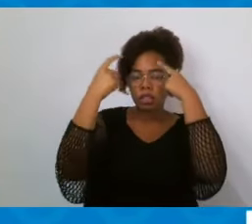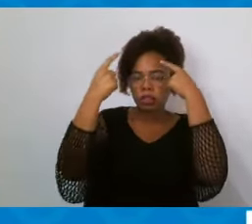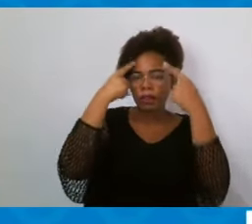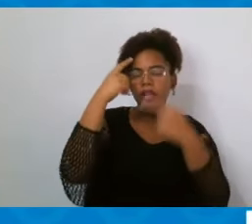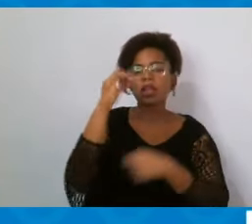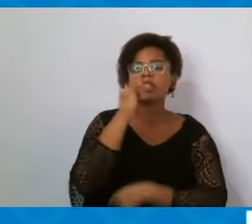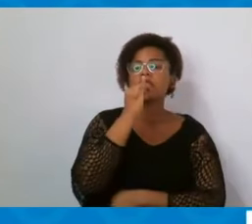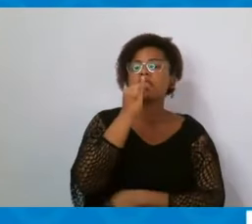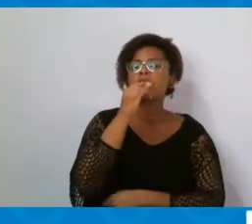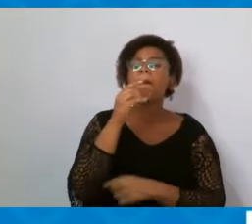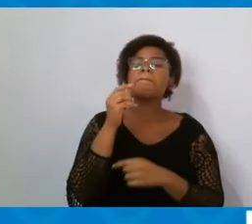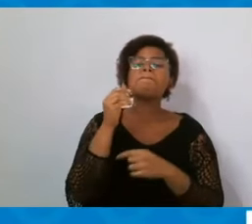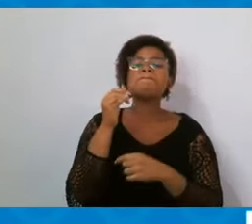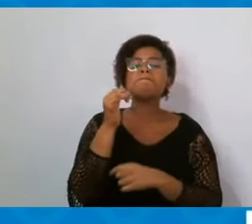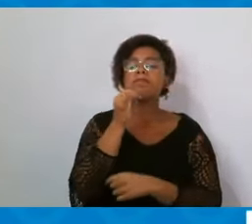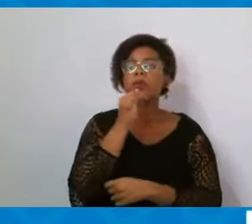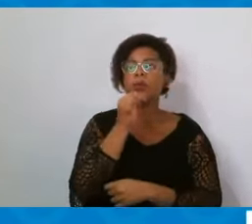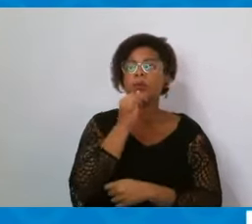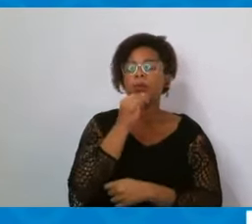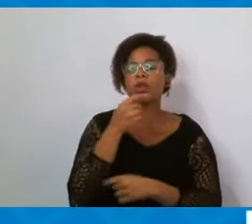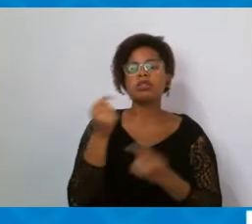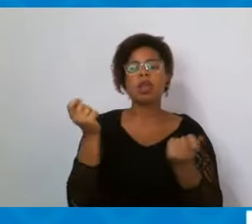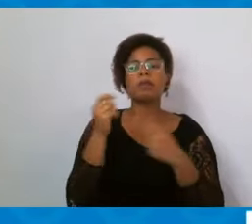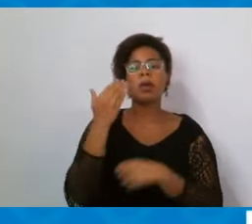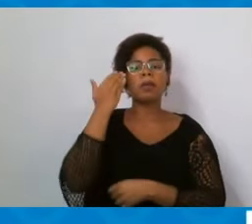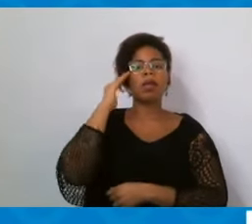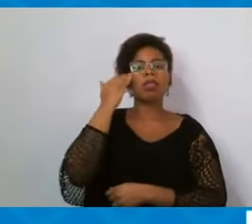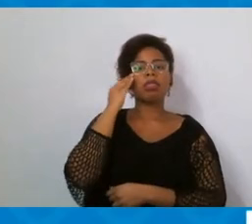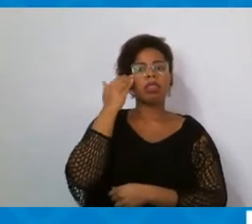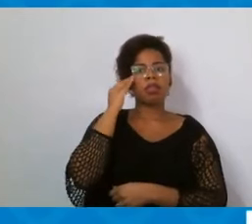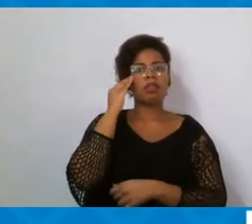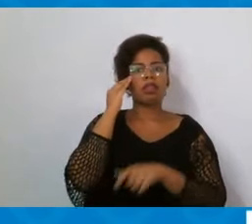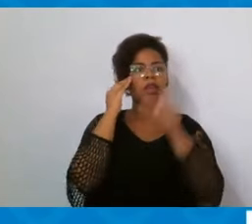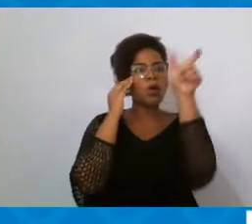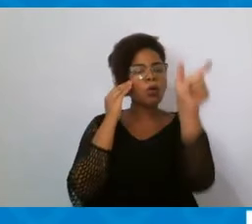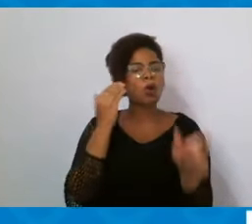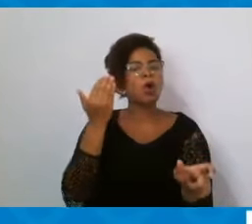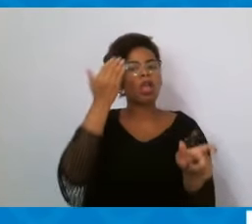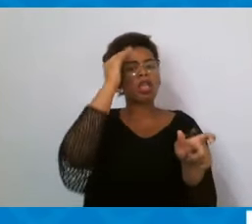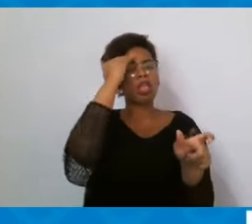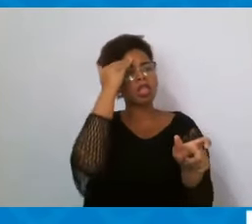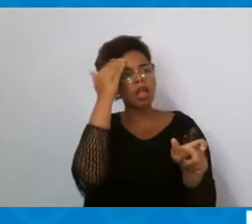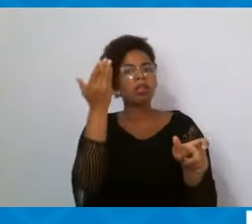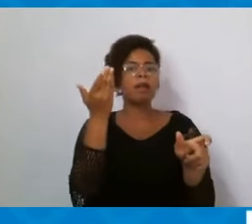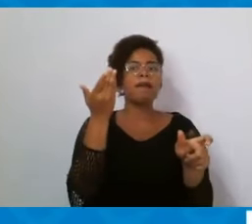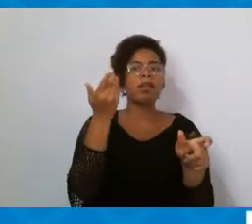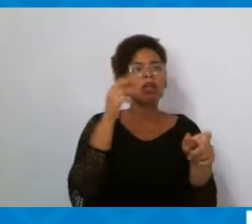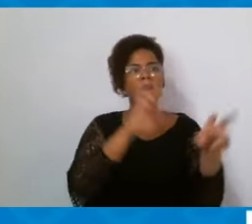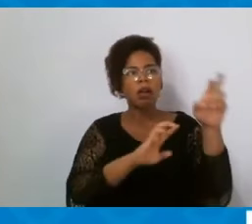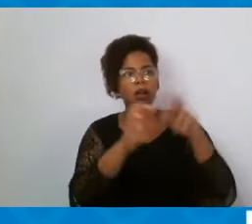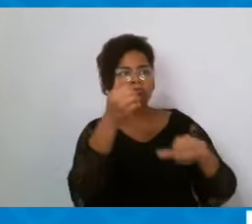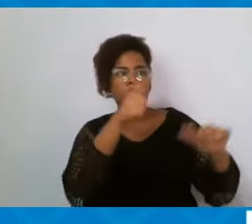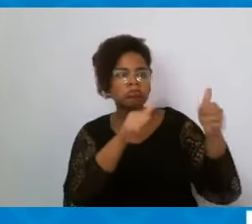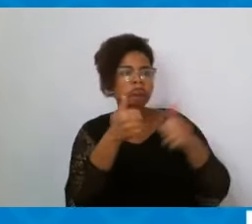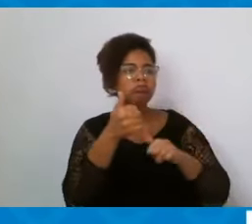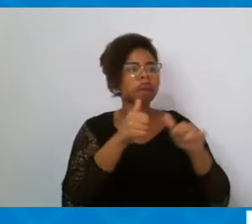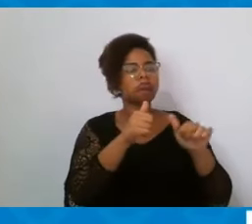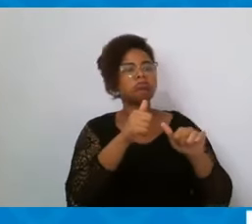por diferentes cosmovisões. Então, as pessoas que vivem num mundo que a gente chama monológico, um mundo onde